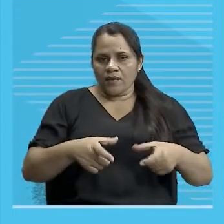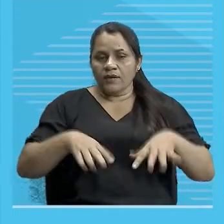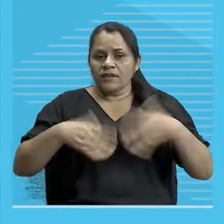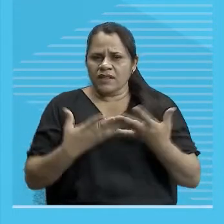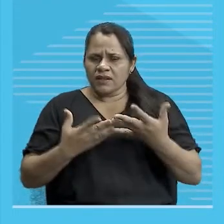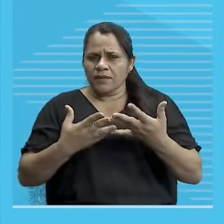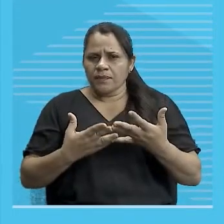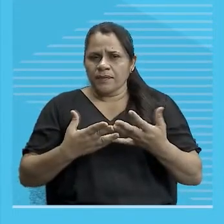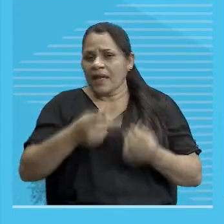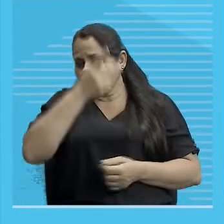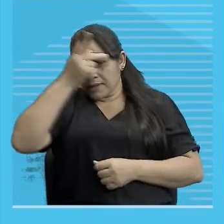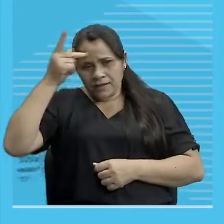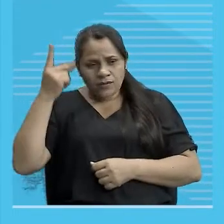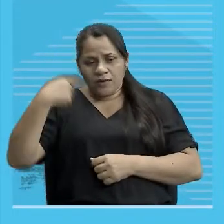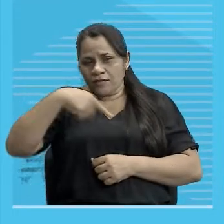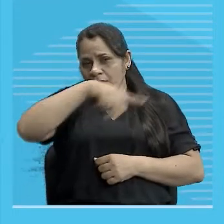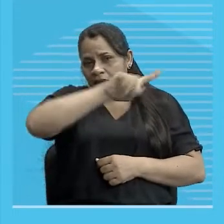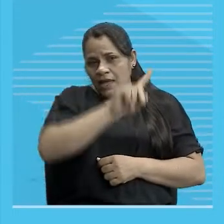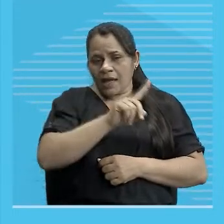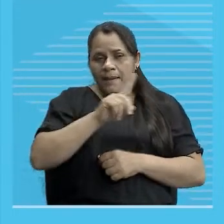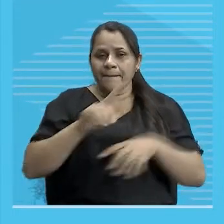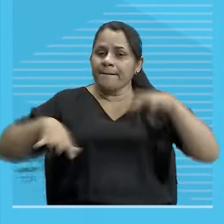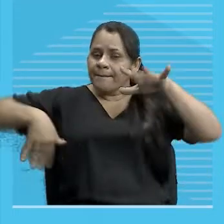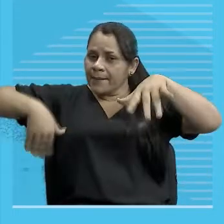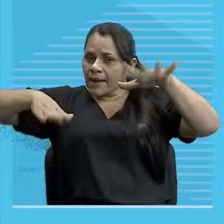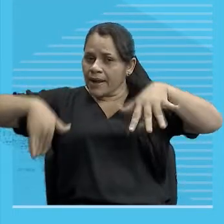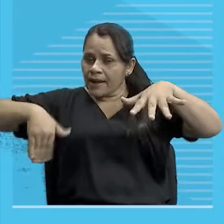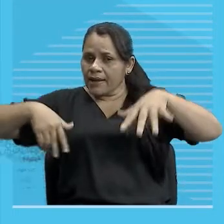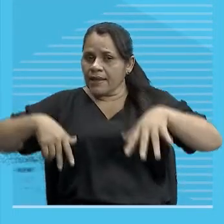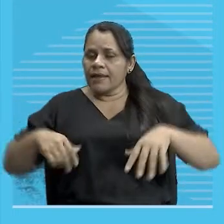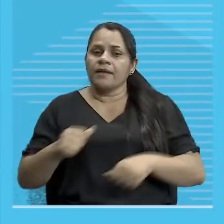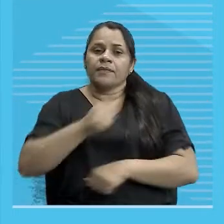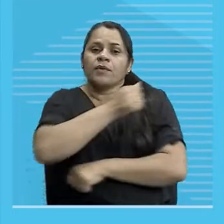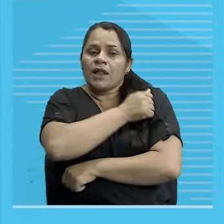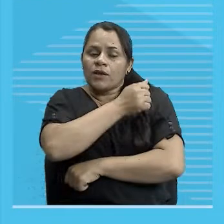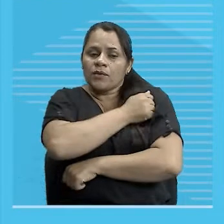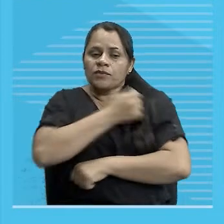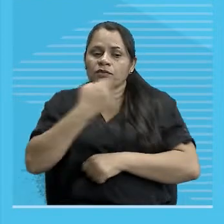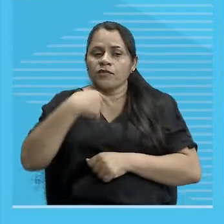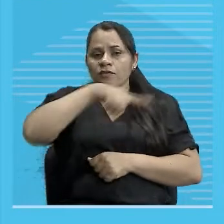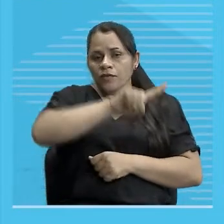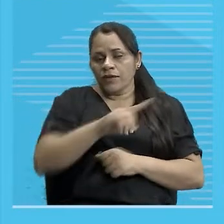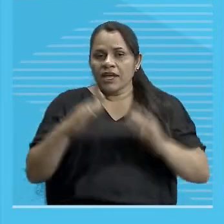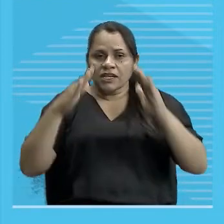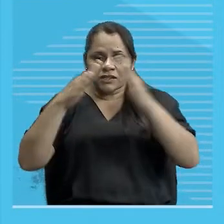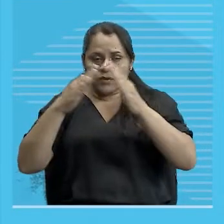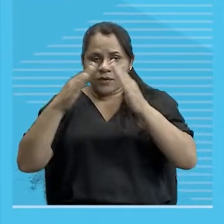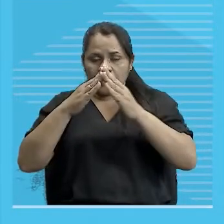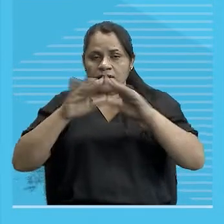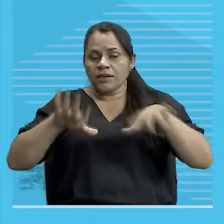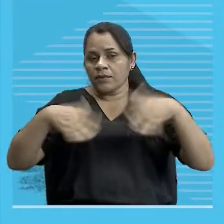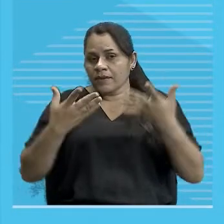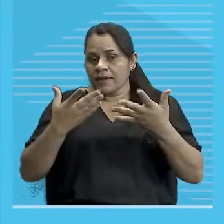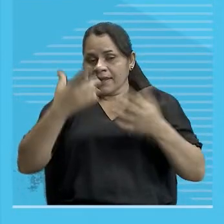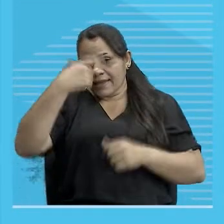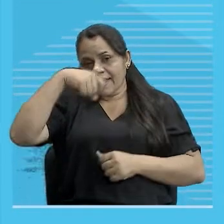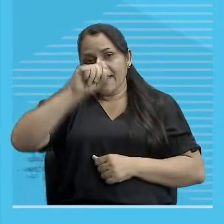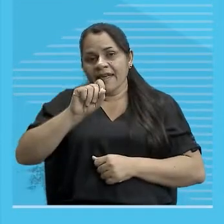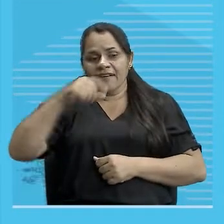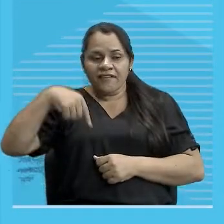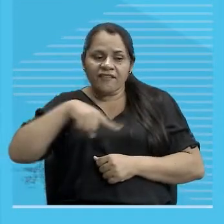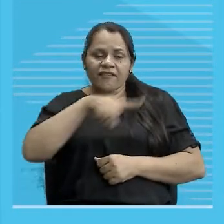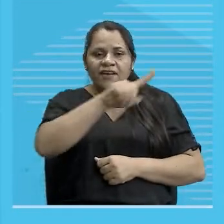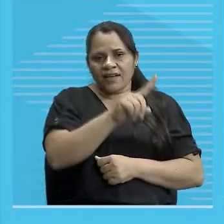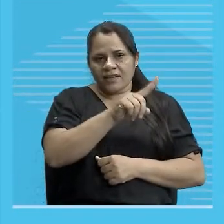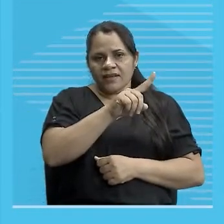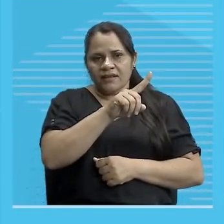à praia, cicrano foi à escola. Então, quem vai a. Isso lembra aquela